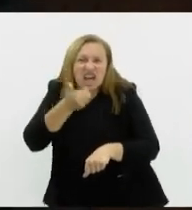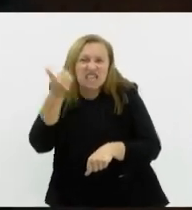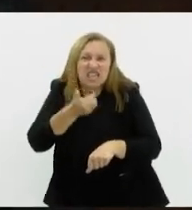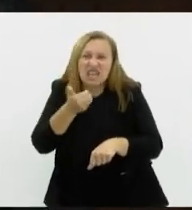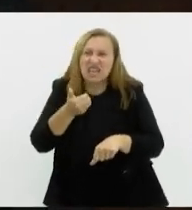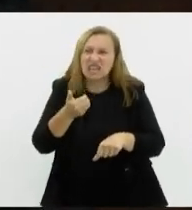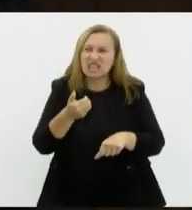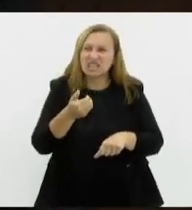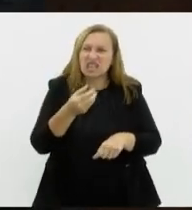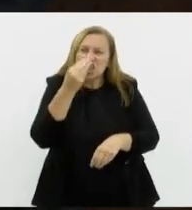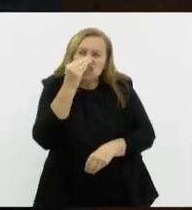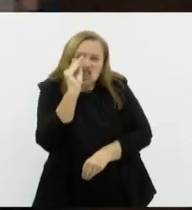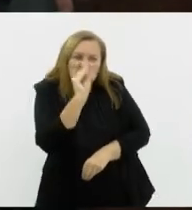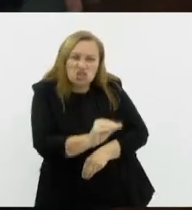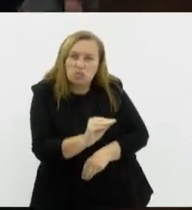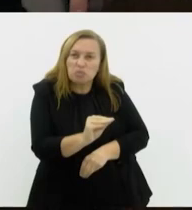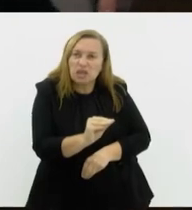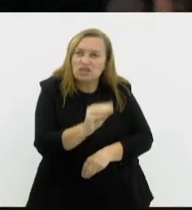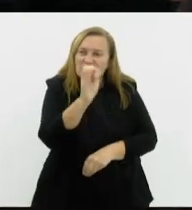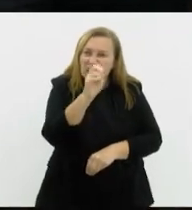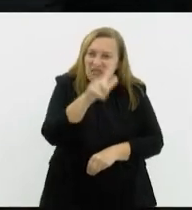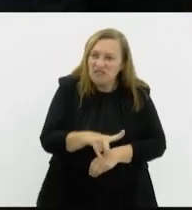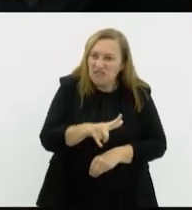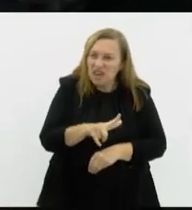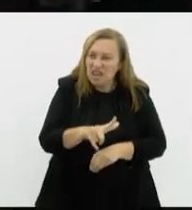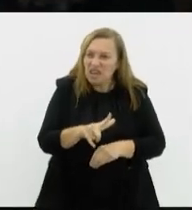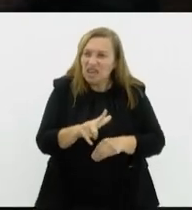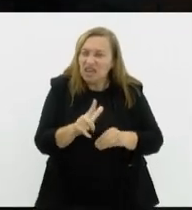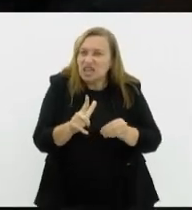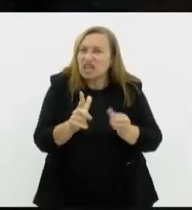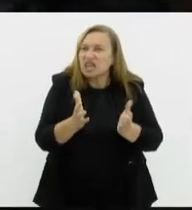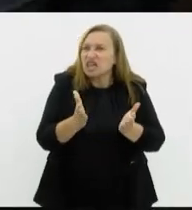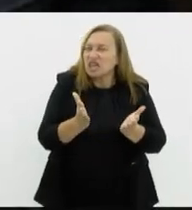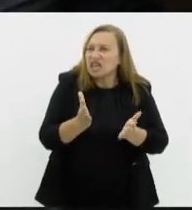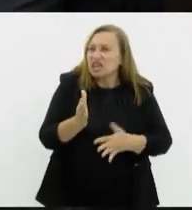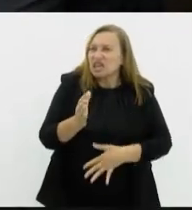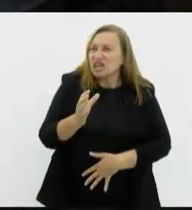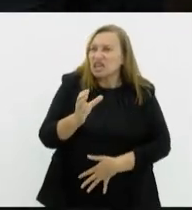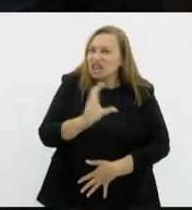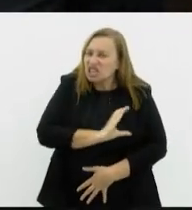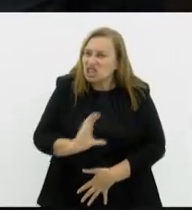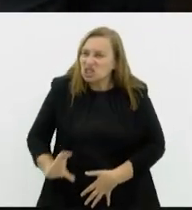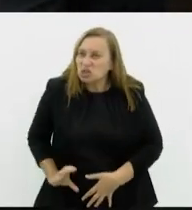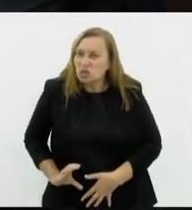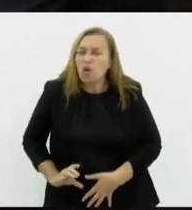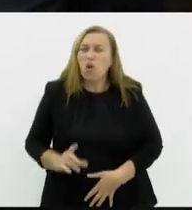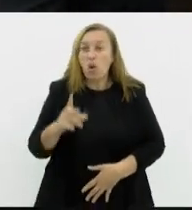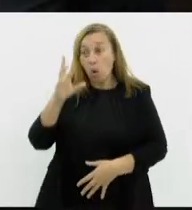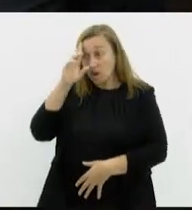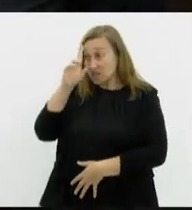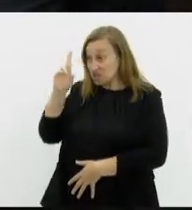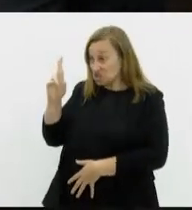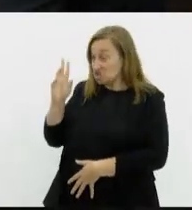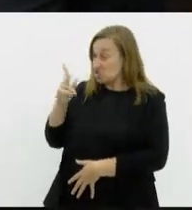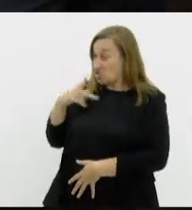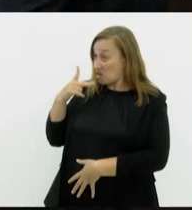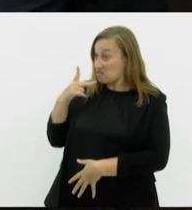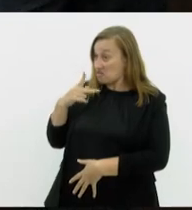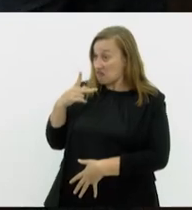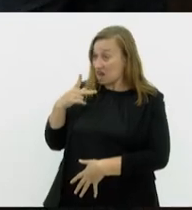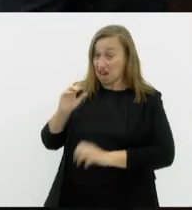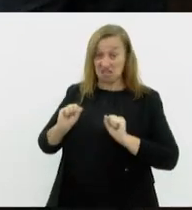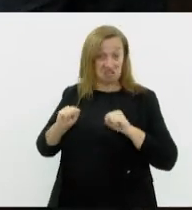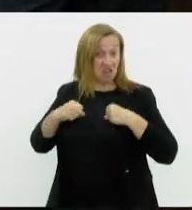cristã, aquilo é a maior manifestação cultural? Ou a senhora que se diz ser a detentora do monopólio das virtudes, ser